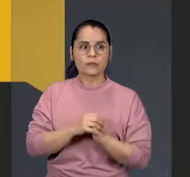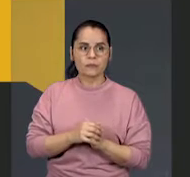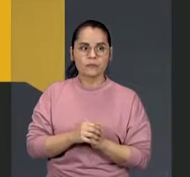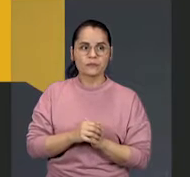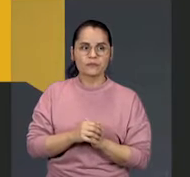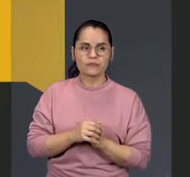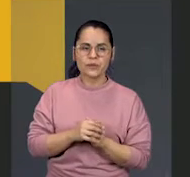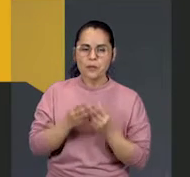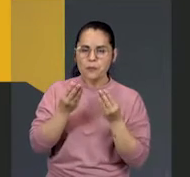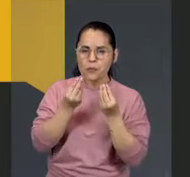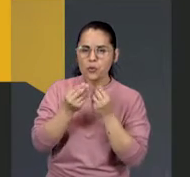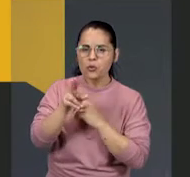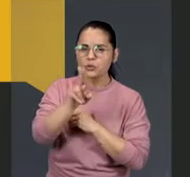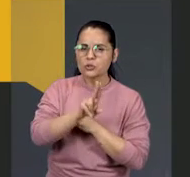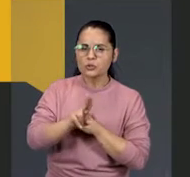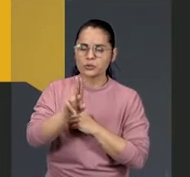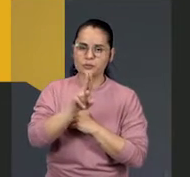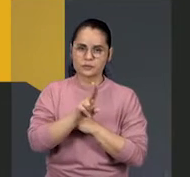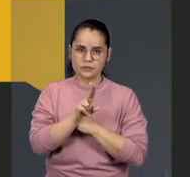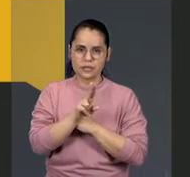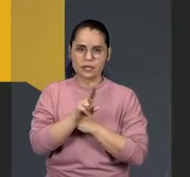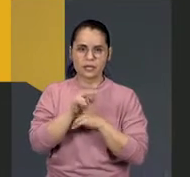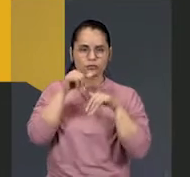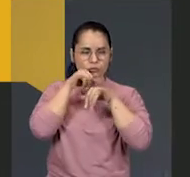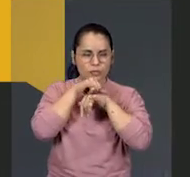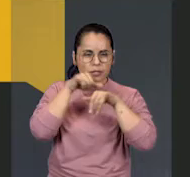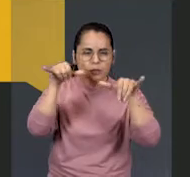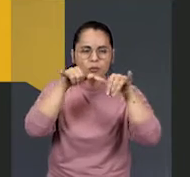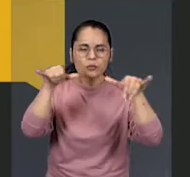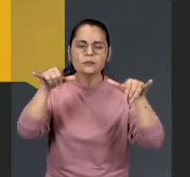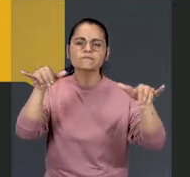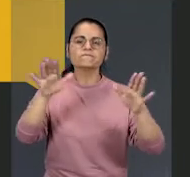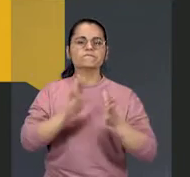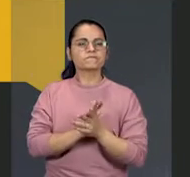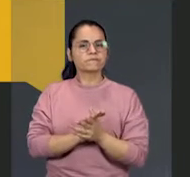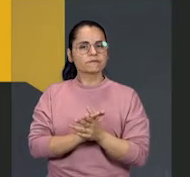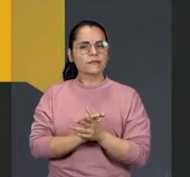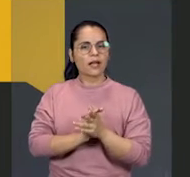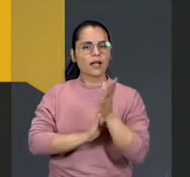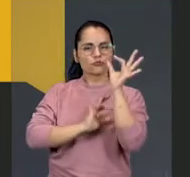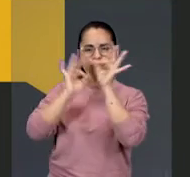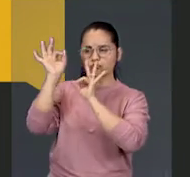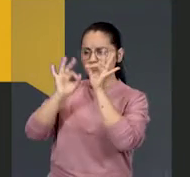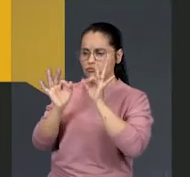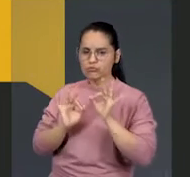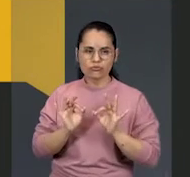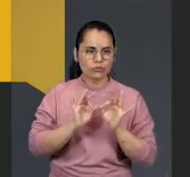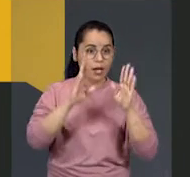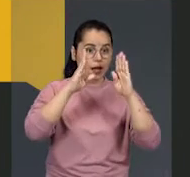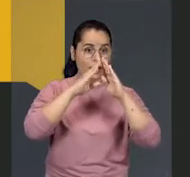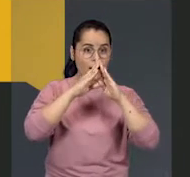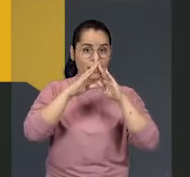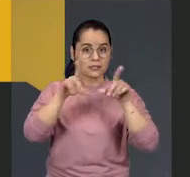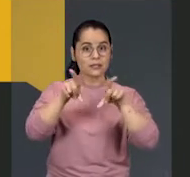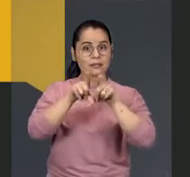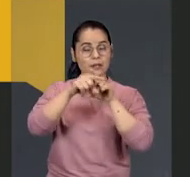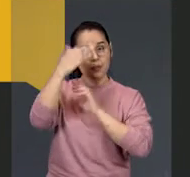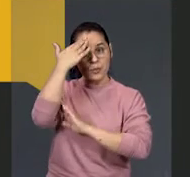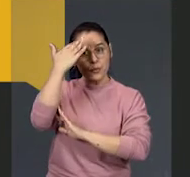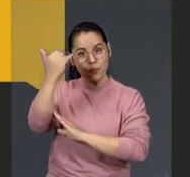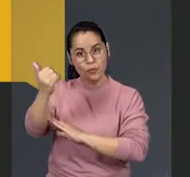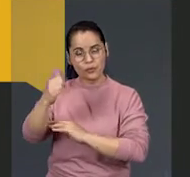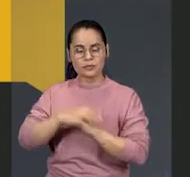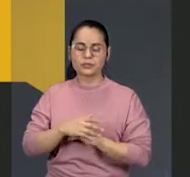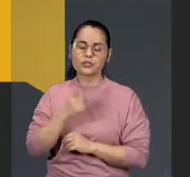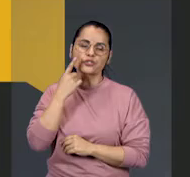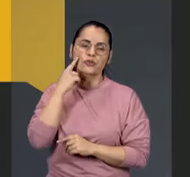ele é muito aplicado na publicidade, na decoração de interiores e na moda. A gente